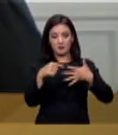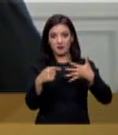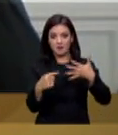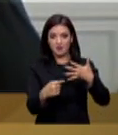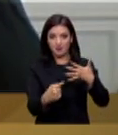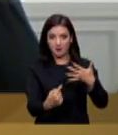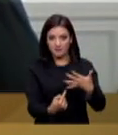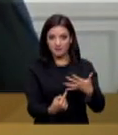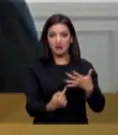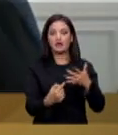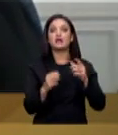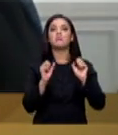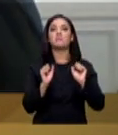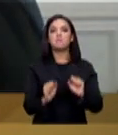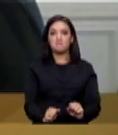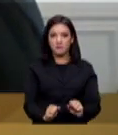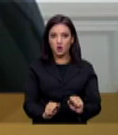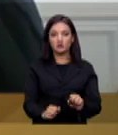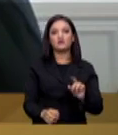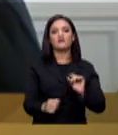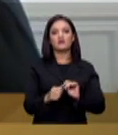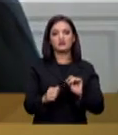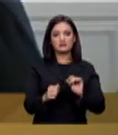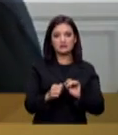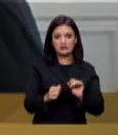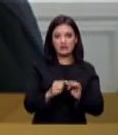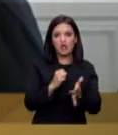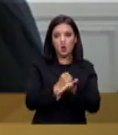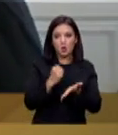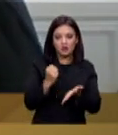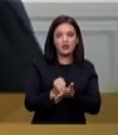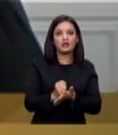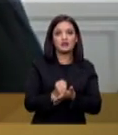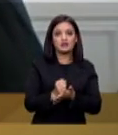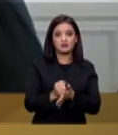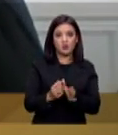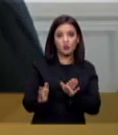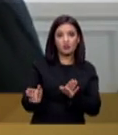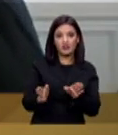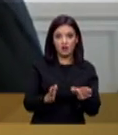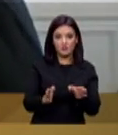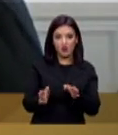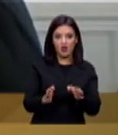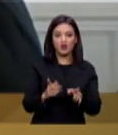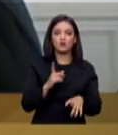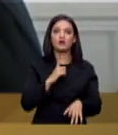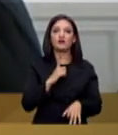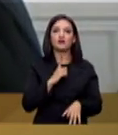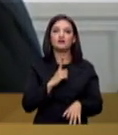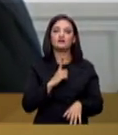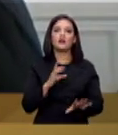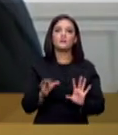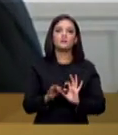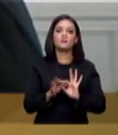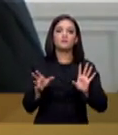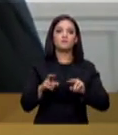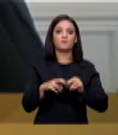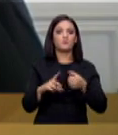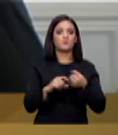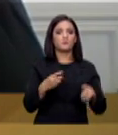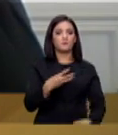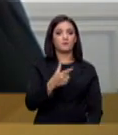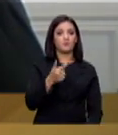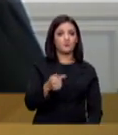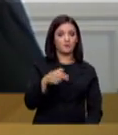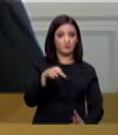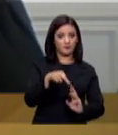dessa modalidade excepcionalíssima de contratação, autorizada pelo artigo 37, inciso 9, e